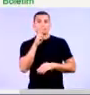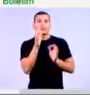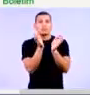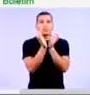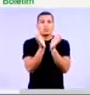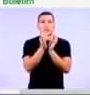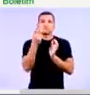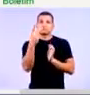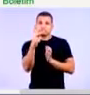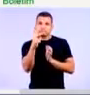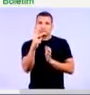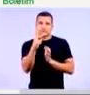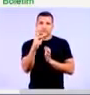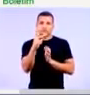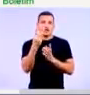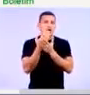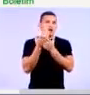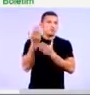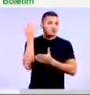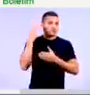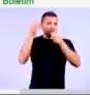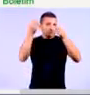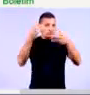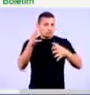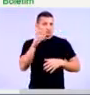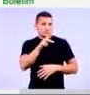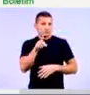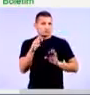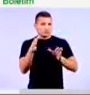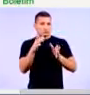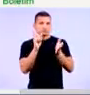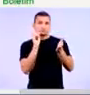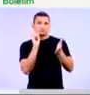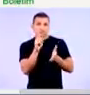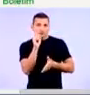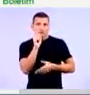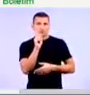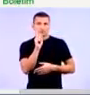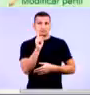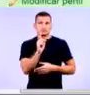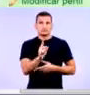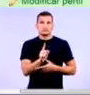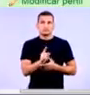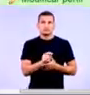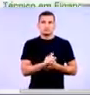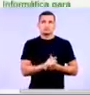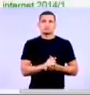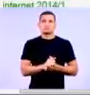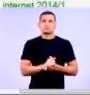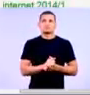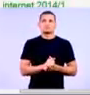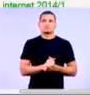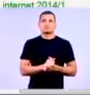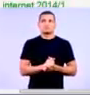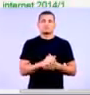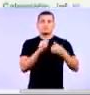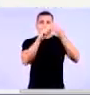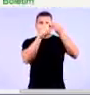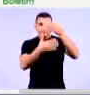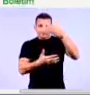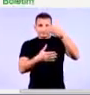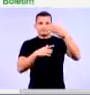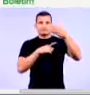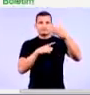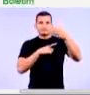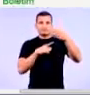a professora Sara bem explanou na aula passada. Vai clicar no fórum. e ele vai abrir para você